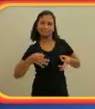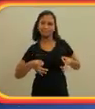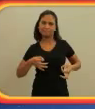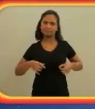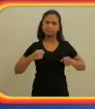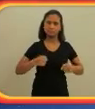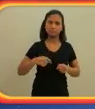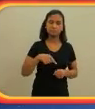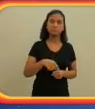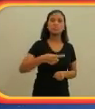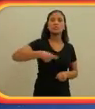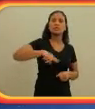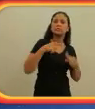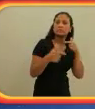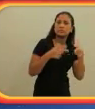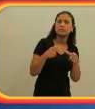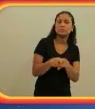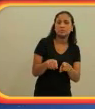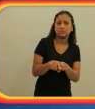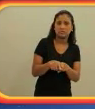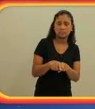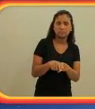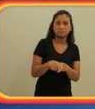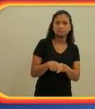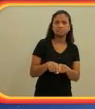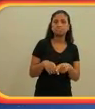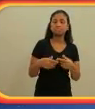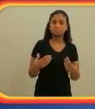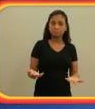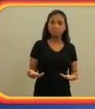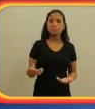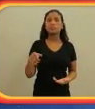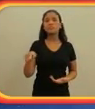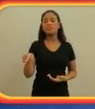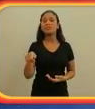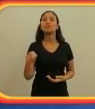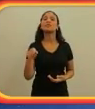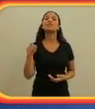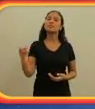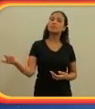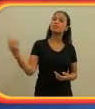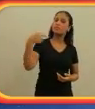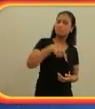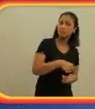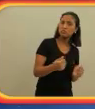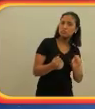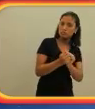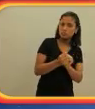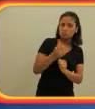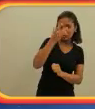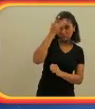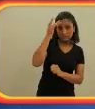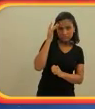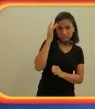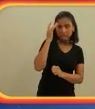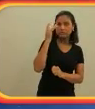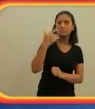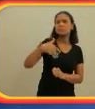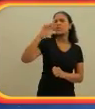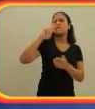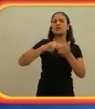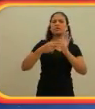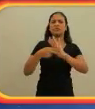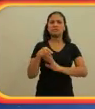E o nosso trabalho, geralmente também, Fernanda, vem junto com as pessoas que são mais significativas com essas crianças. Então,